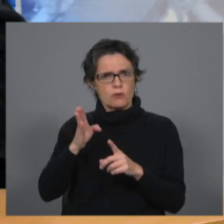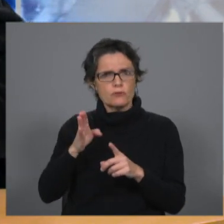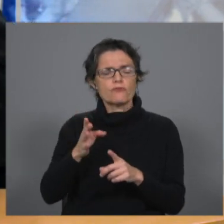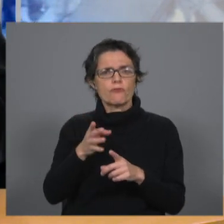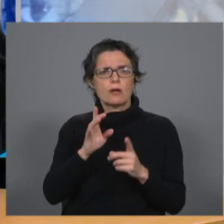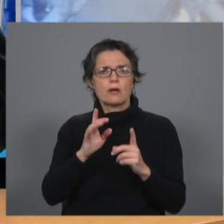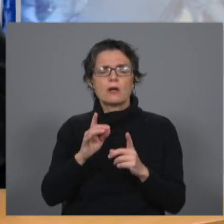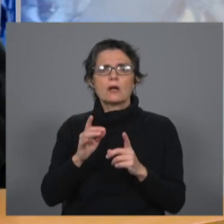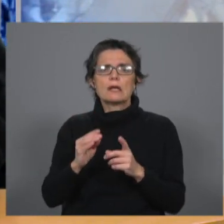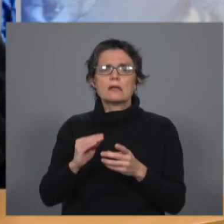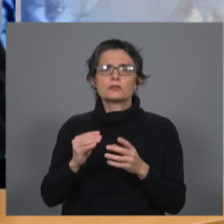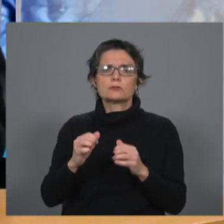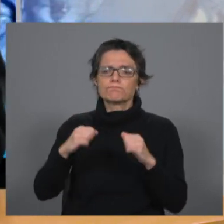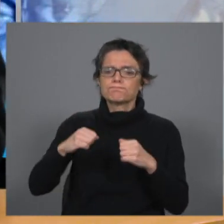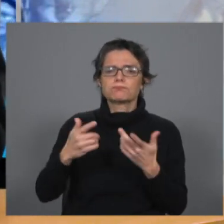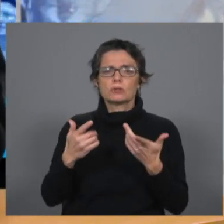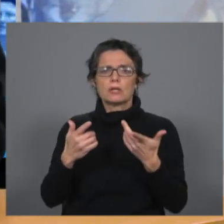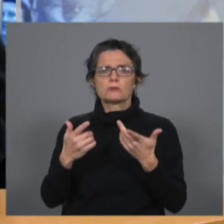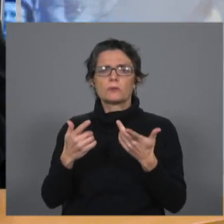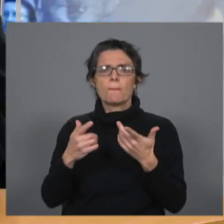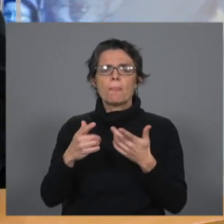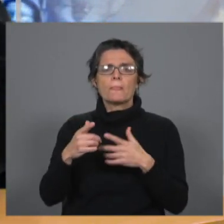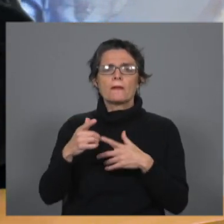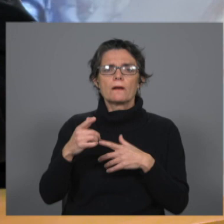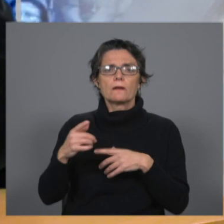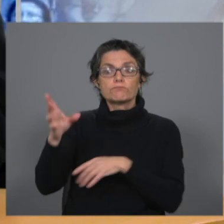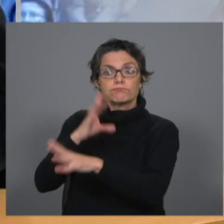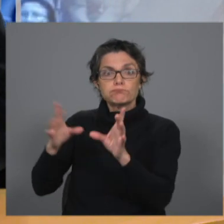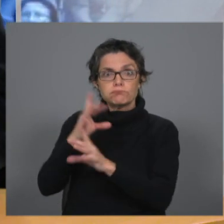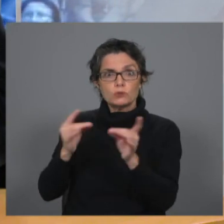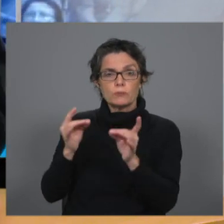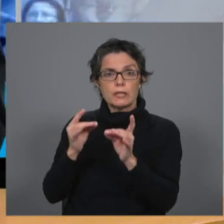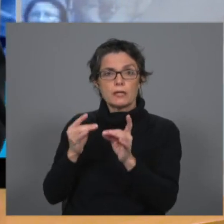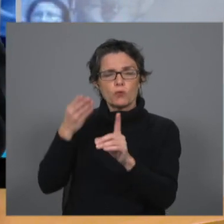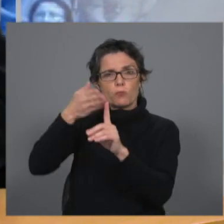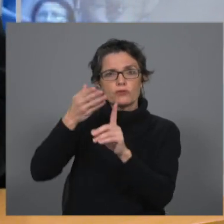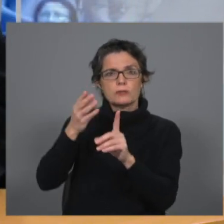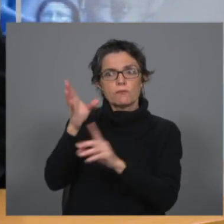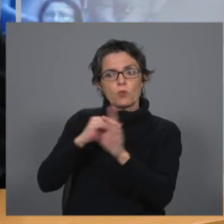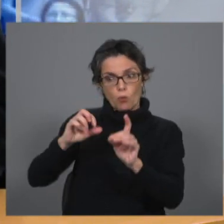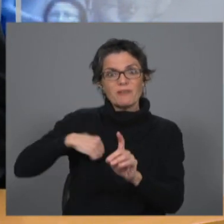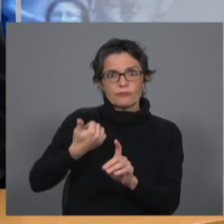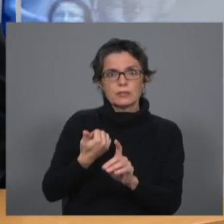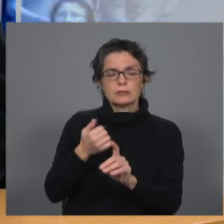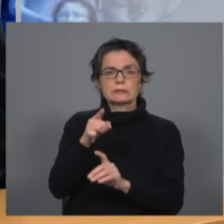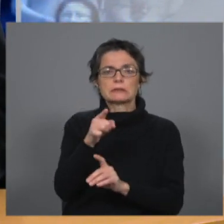com o Pacto Ecológico Europeu da Comissão Europeia, que vai começar a entrar no terreno agora